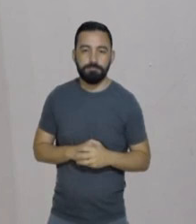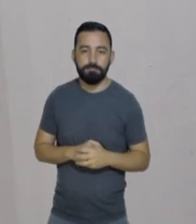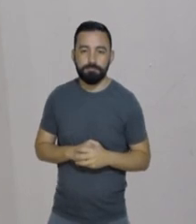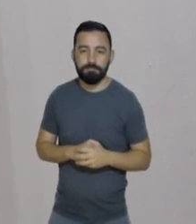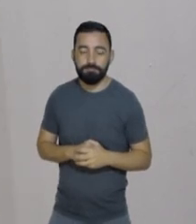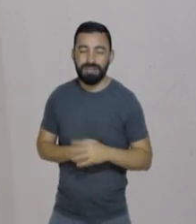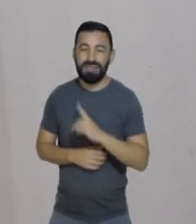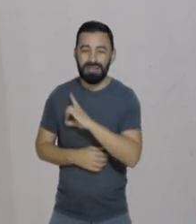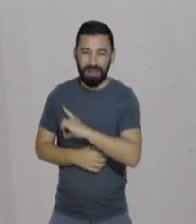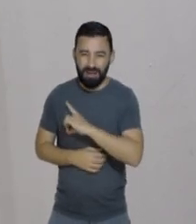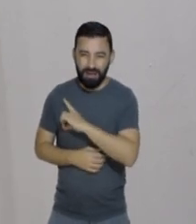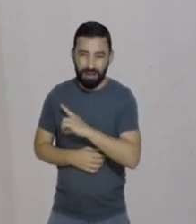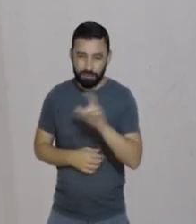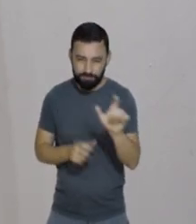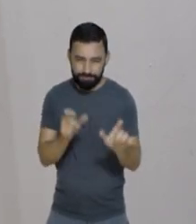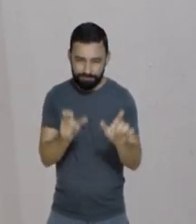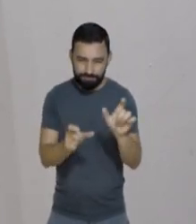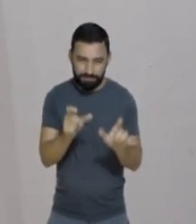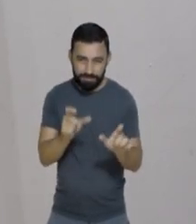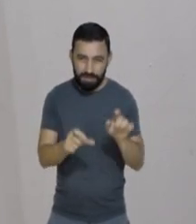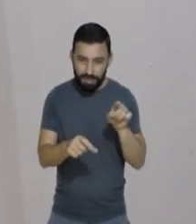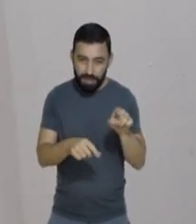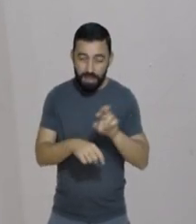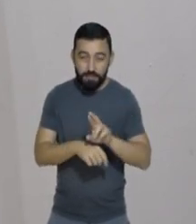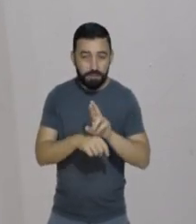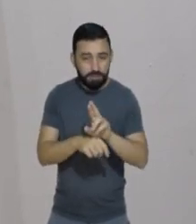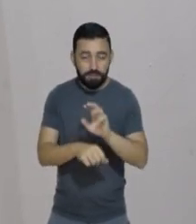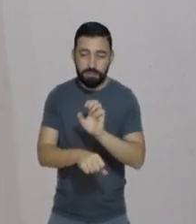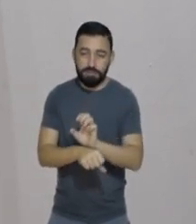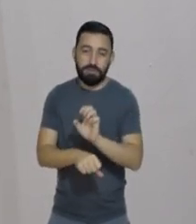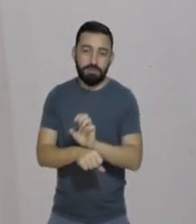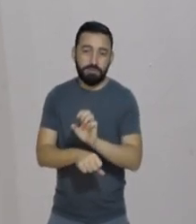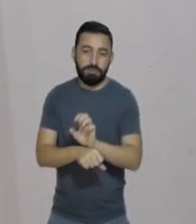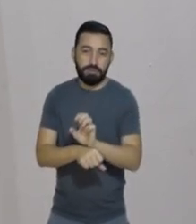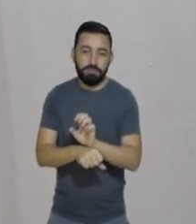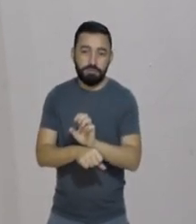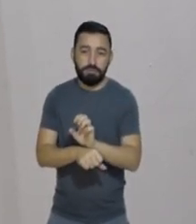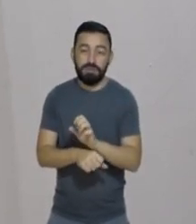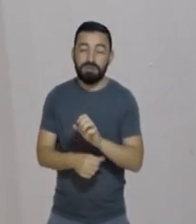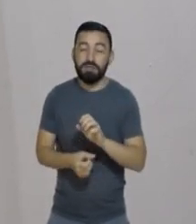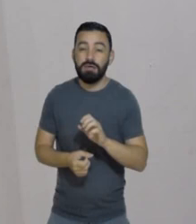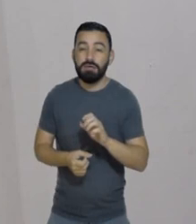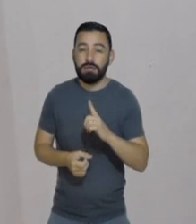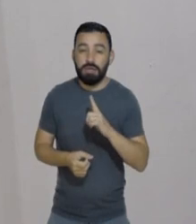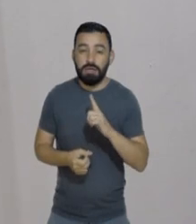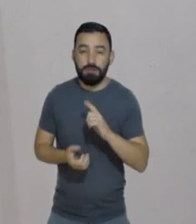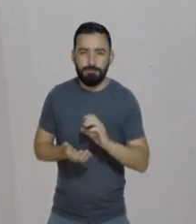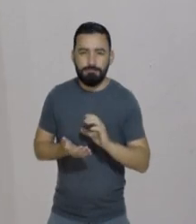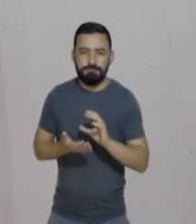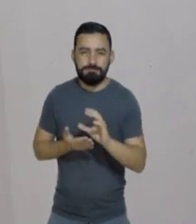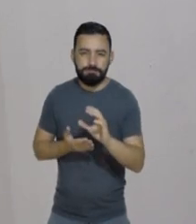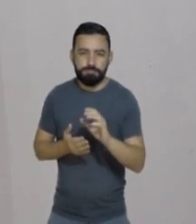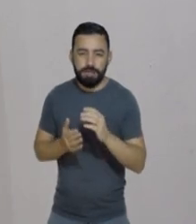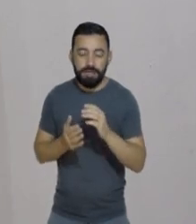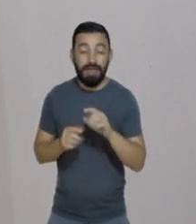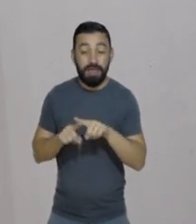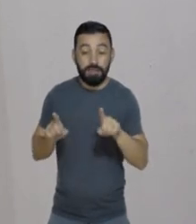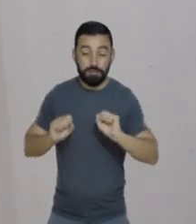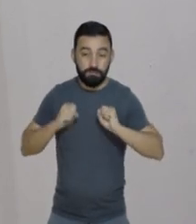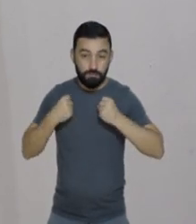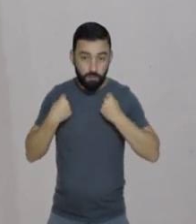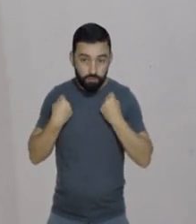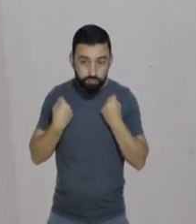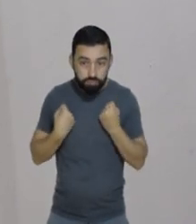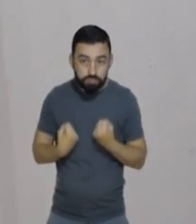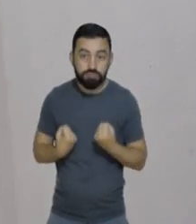Delegados de polícia representam um estado, são investidos do poder e do dever público